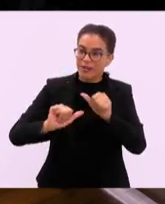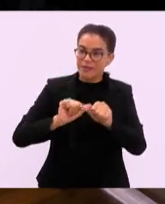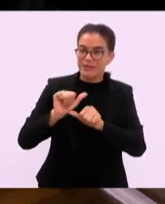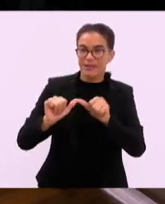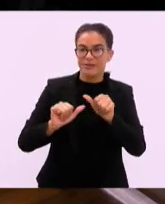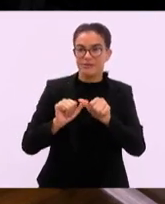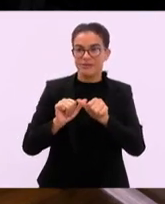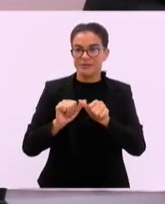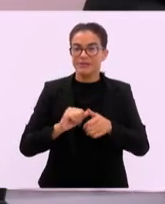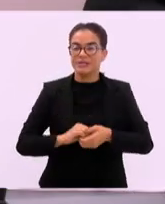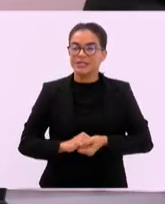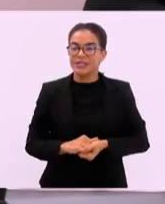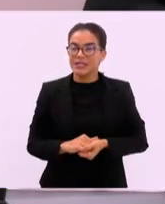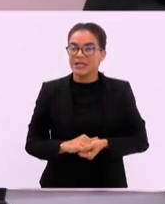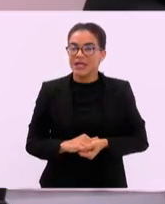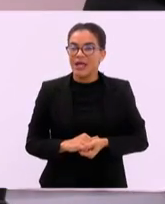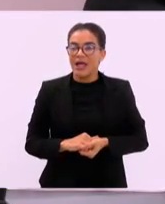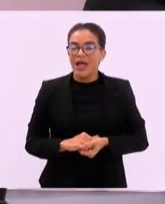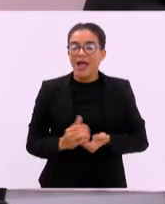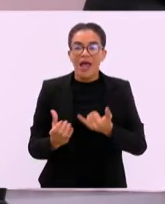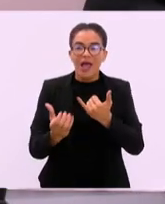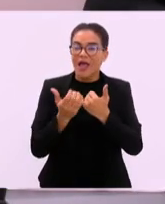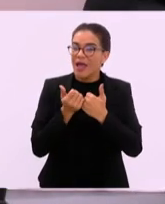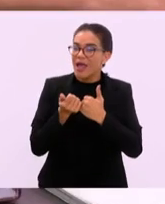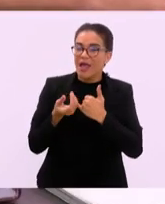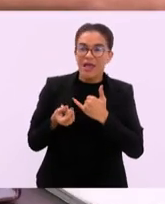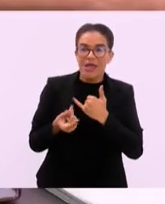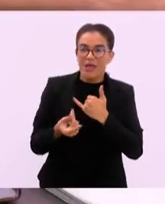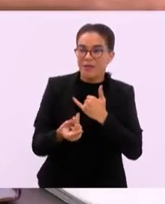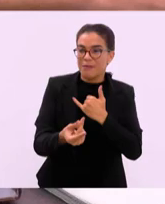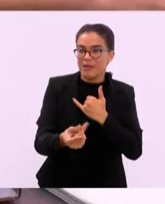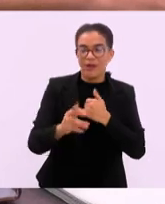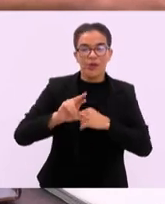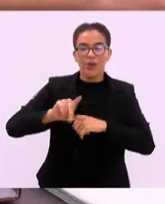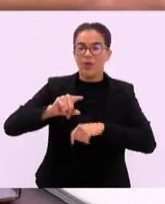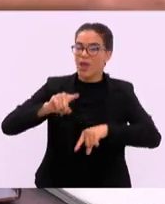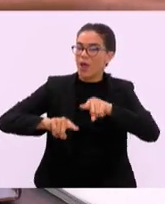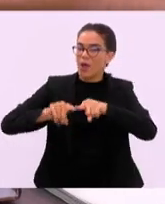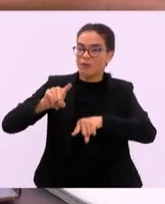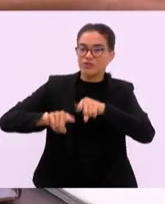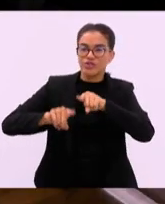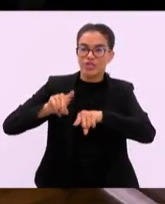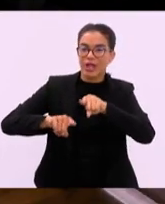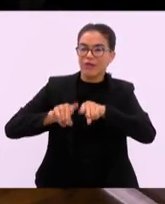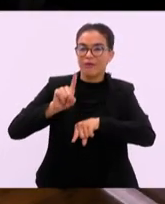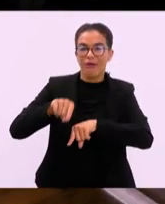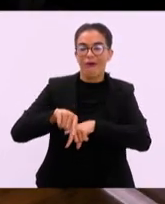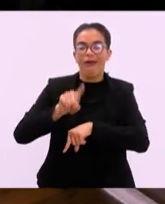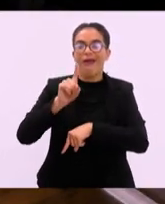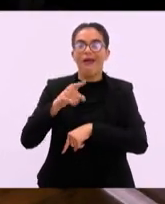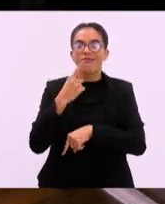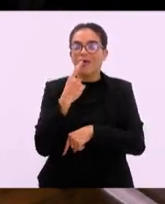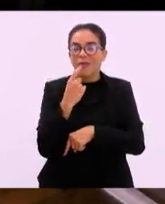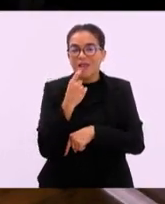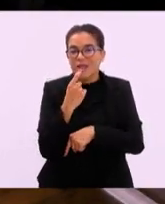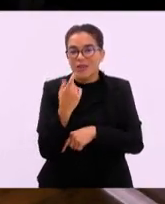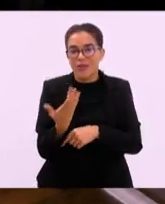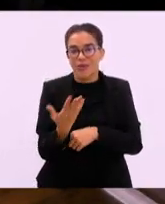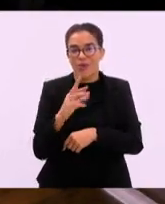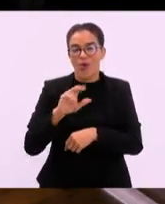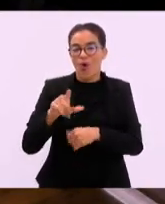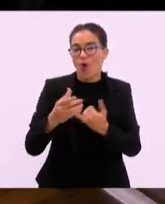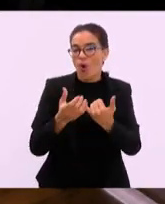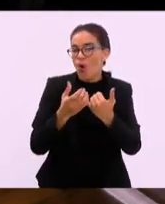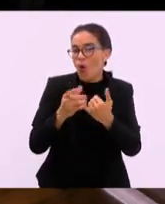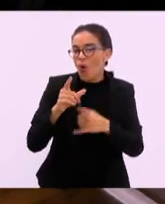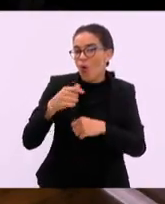Mas é imaterial. É imaterial. E é uma expressão, ônibus vermelhinho. Porque o ônibus não pode ser patrimônio,